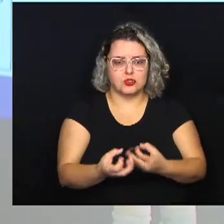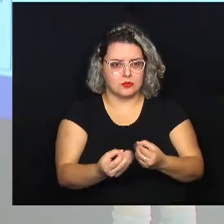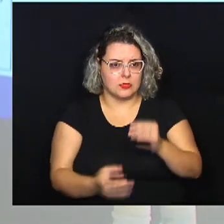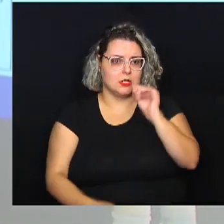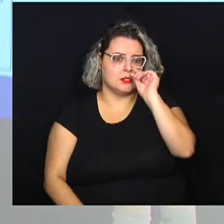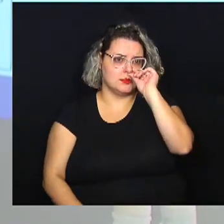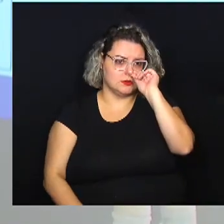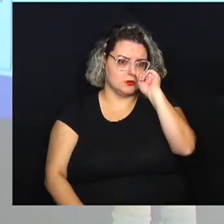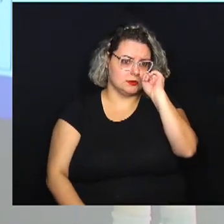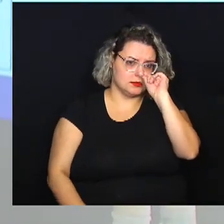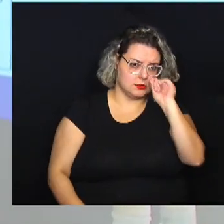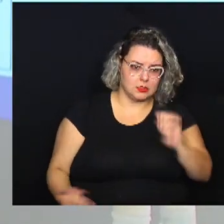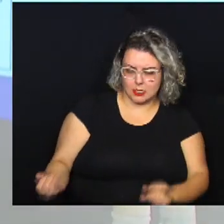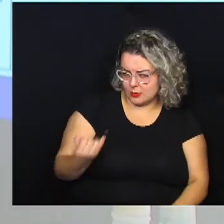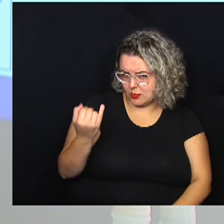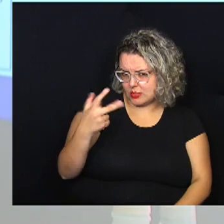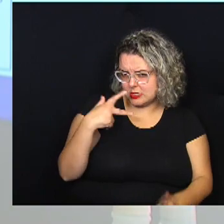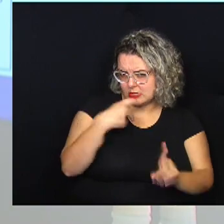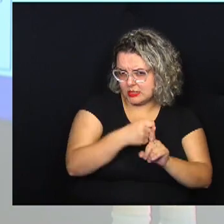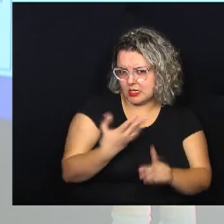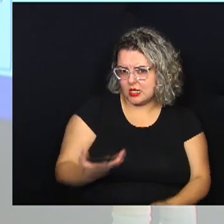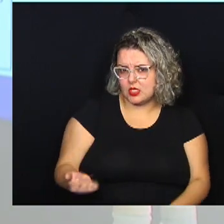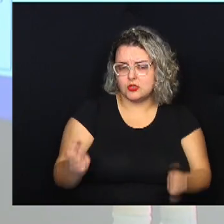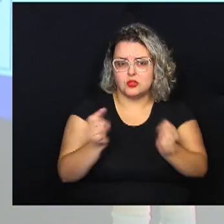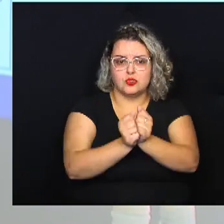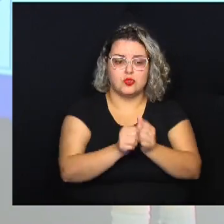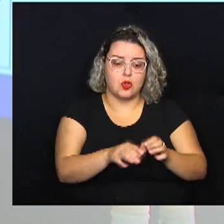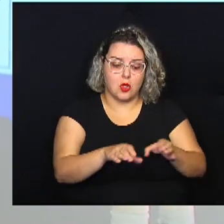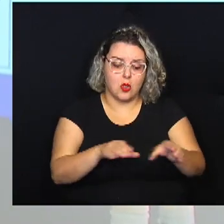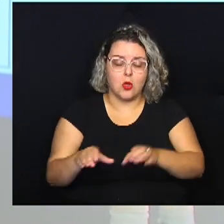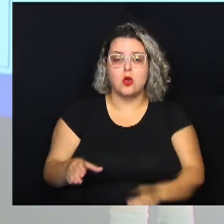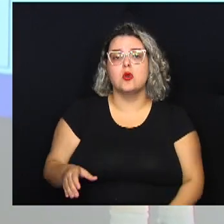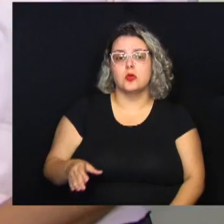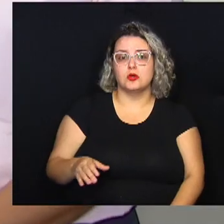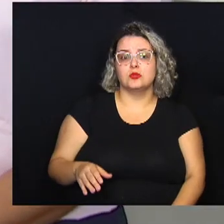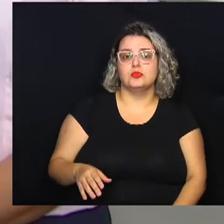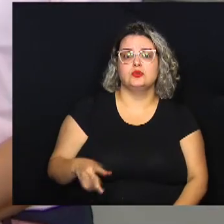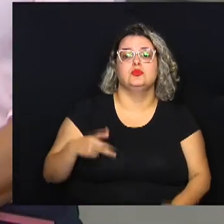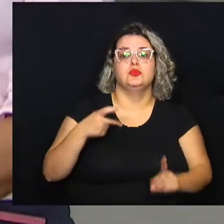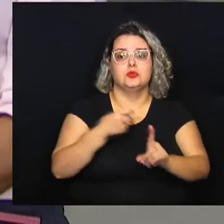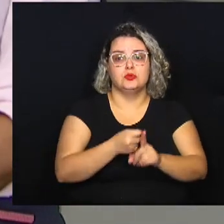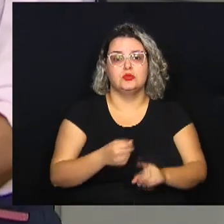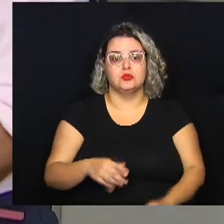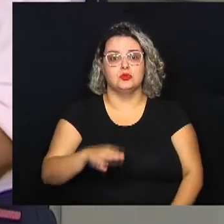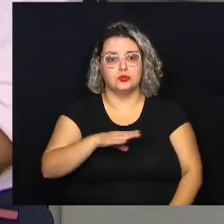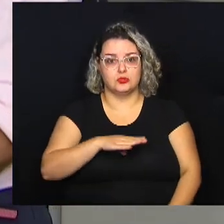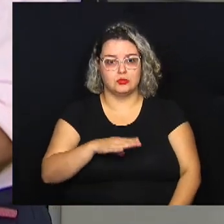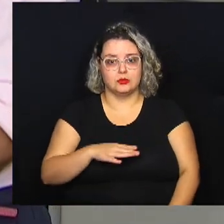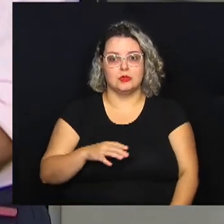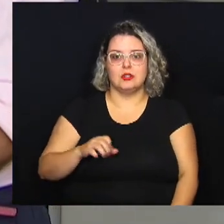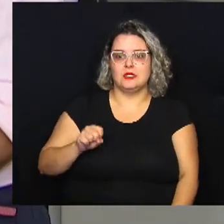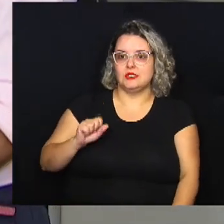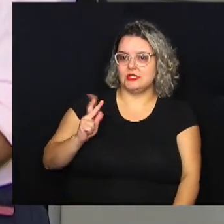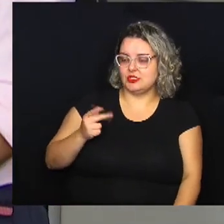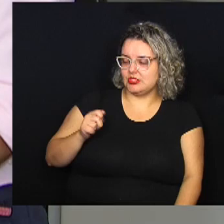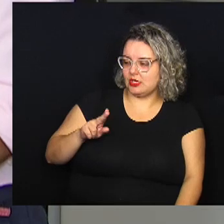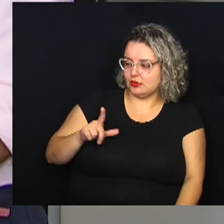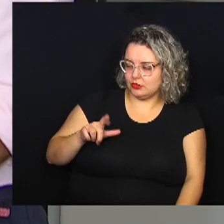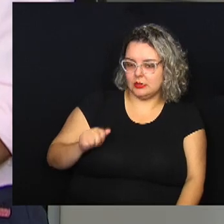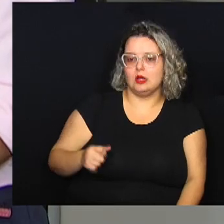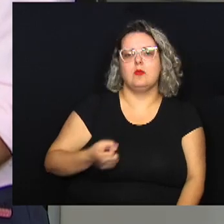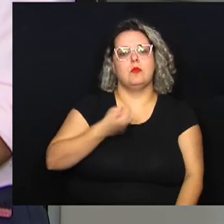sobre a importância da vacina, nós estamos com a coordenadora de imunização aqui do município, a Shaula. Boa tarde,